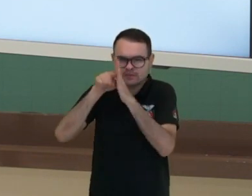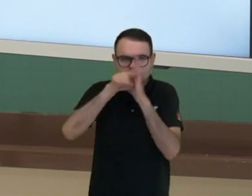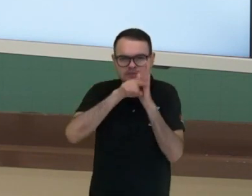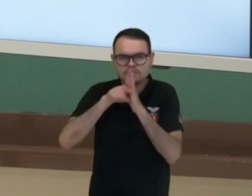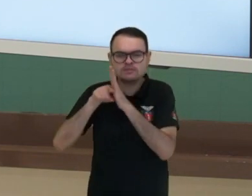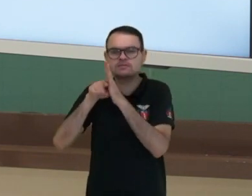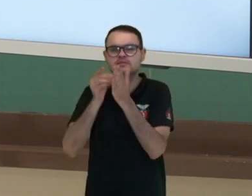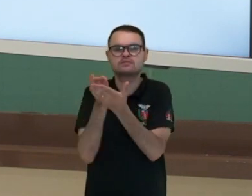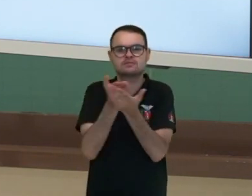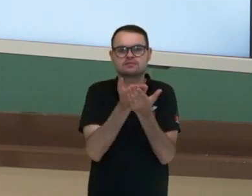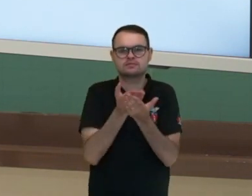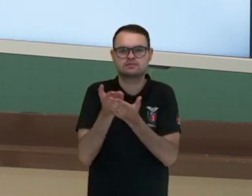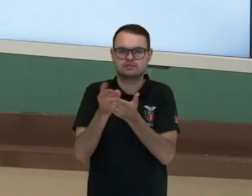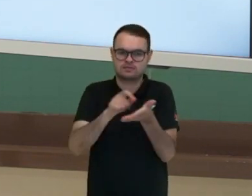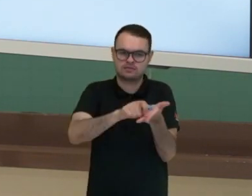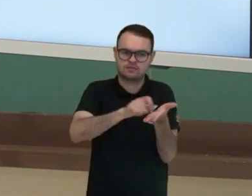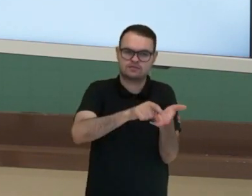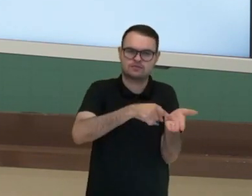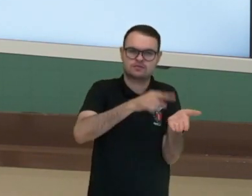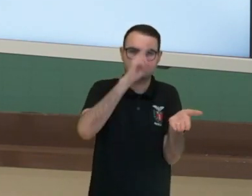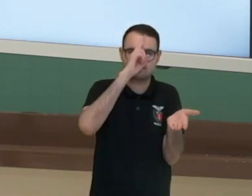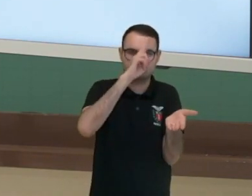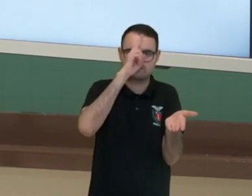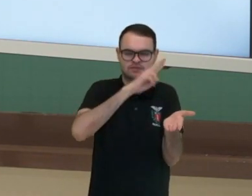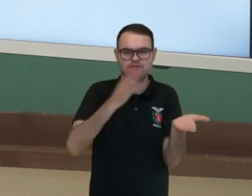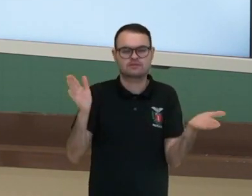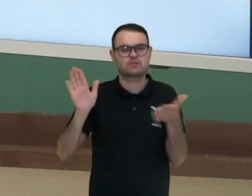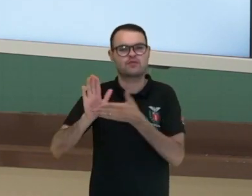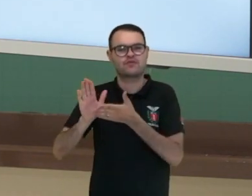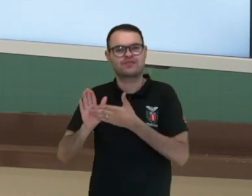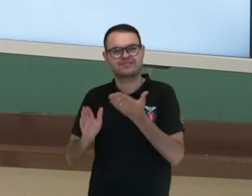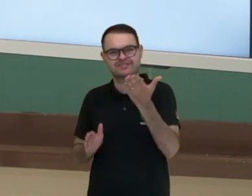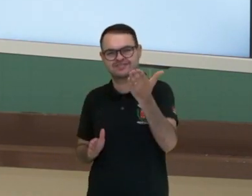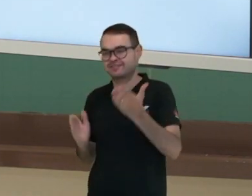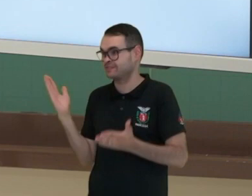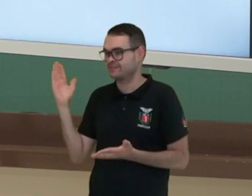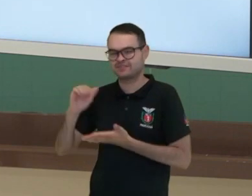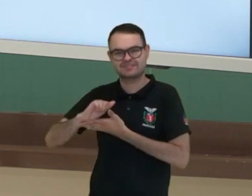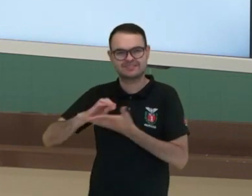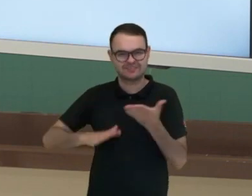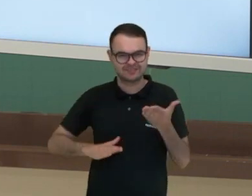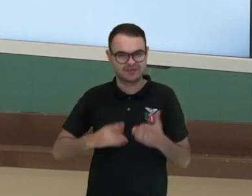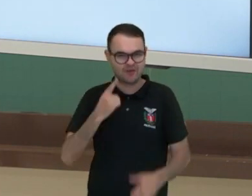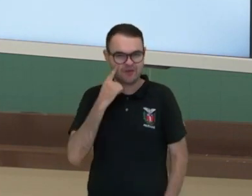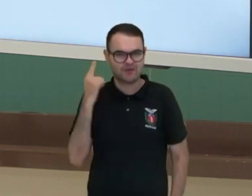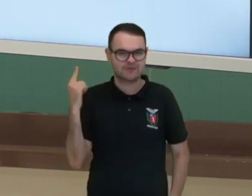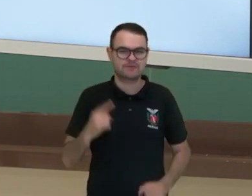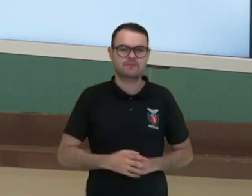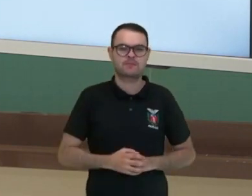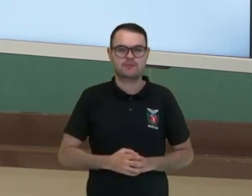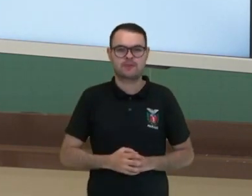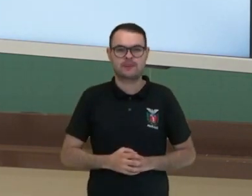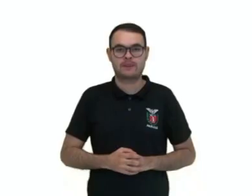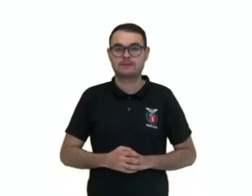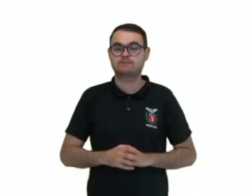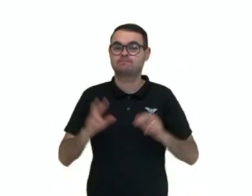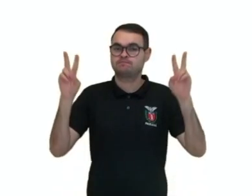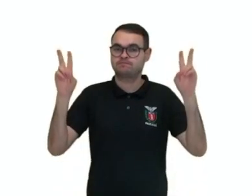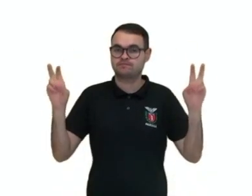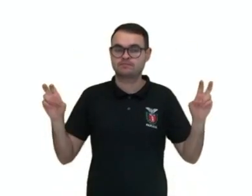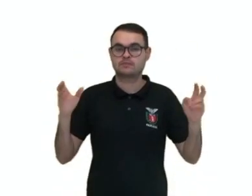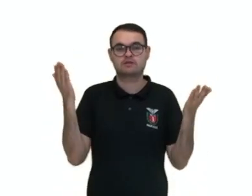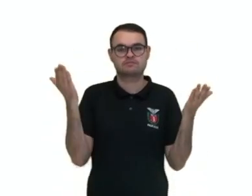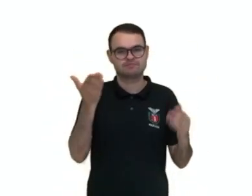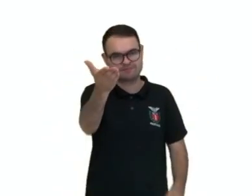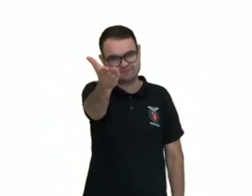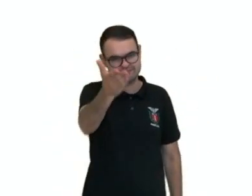históricas para a escrita da história. E eu proponho agora para vocês uma atividade, olha só, vou ler o enunciado, agora é a